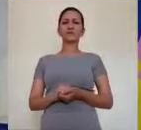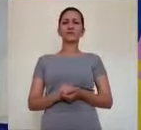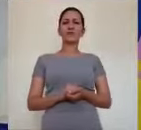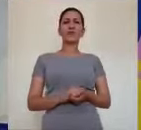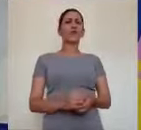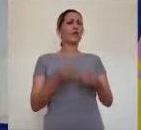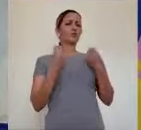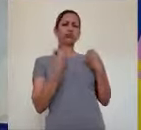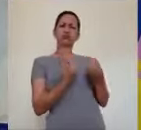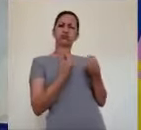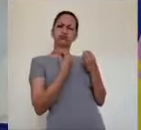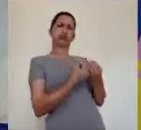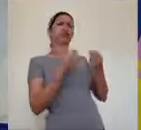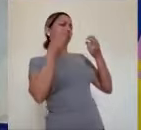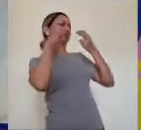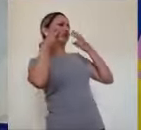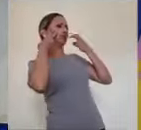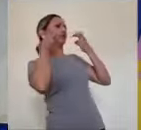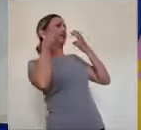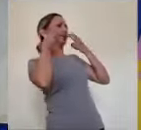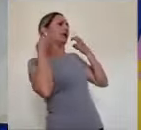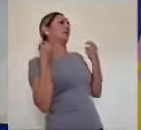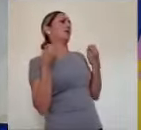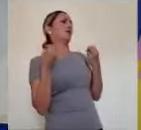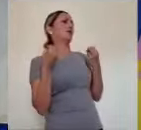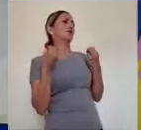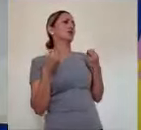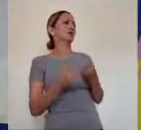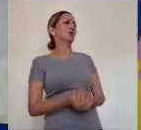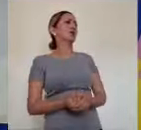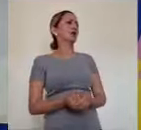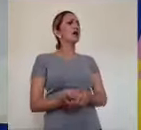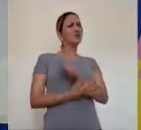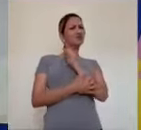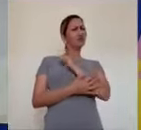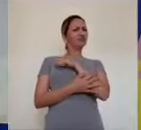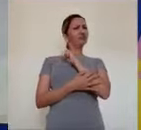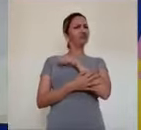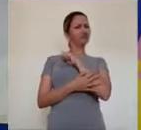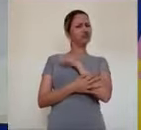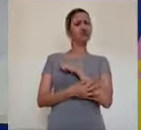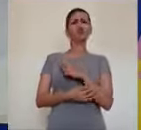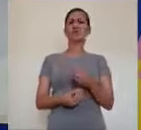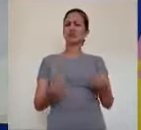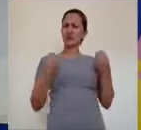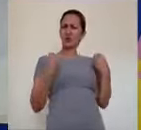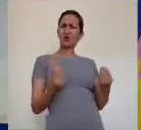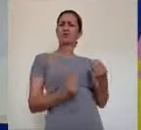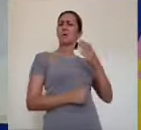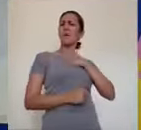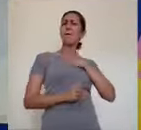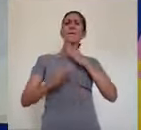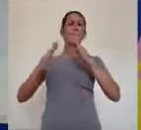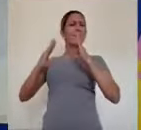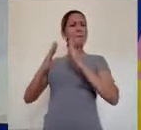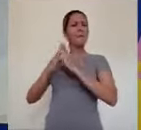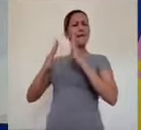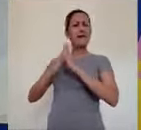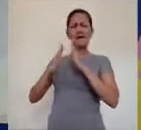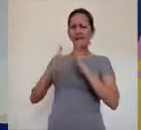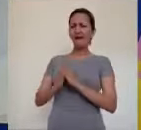a hora dona raposa deixa de ser maldosa esta é minha propriedade